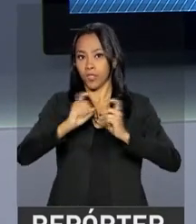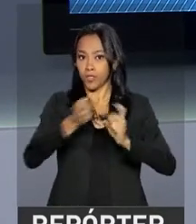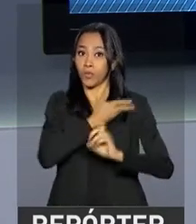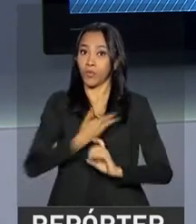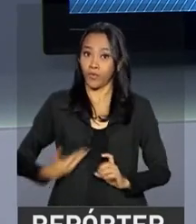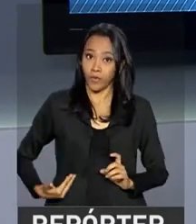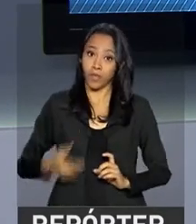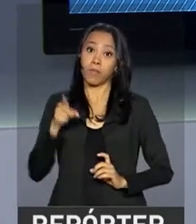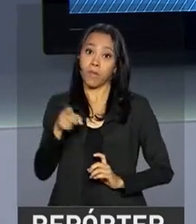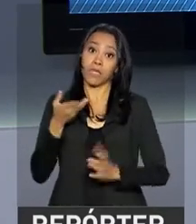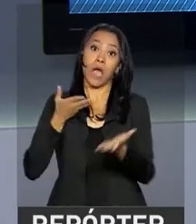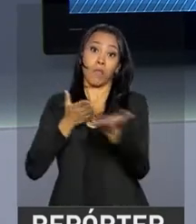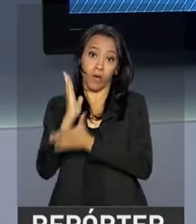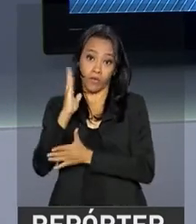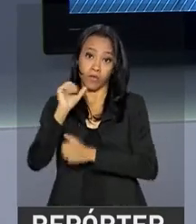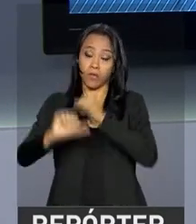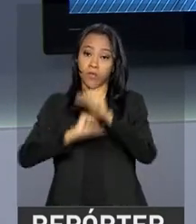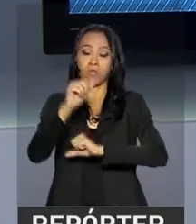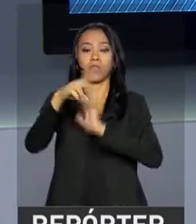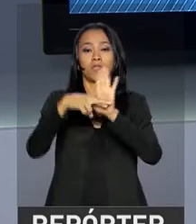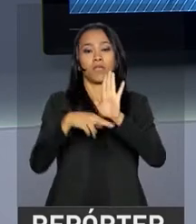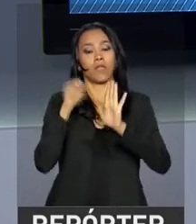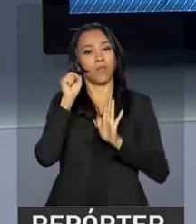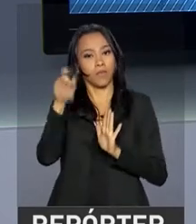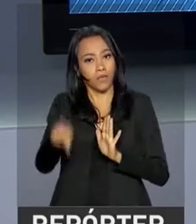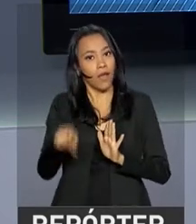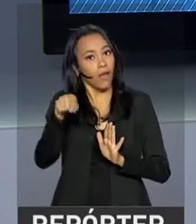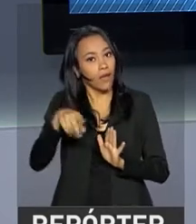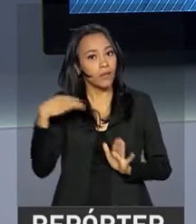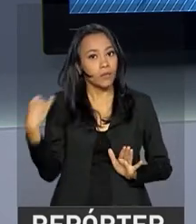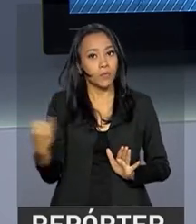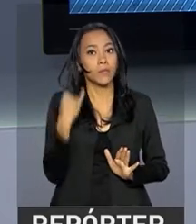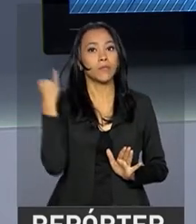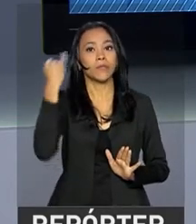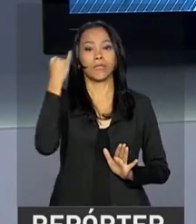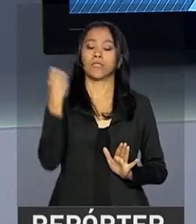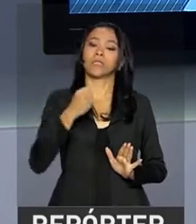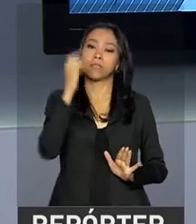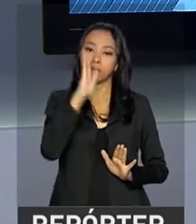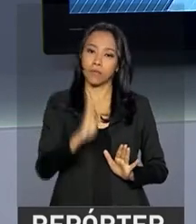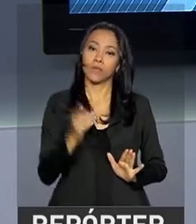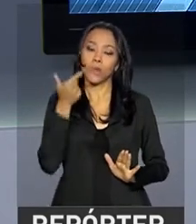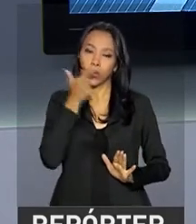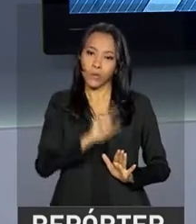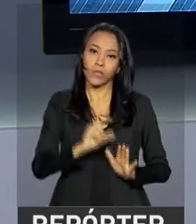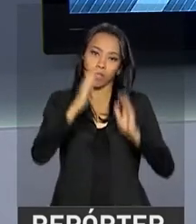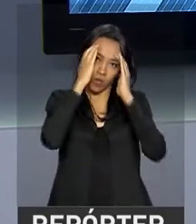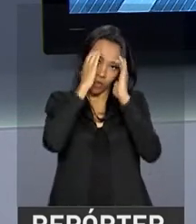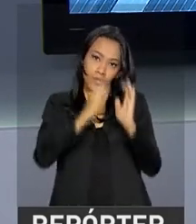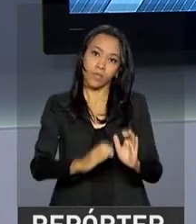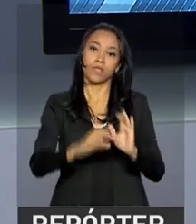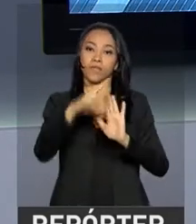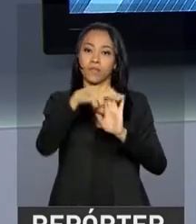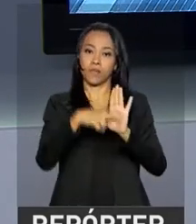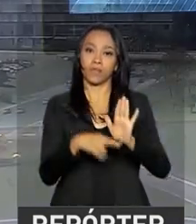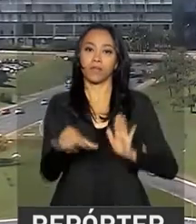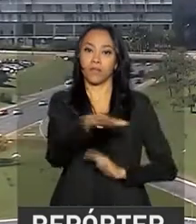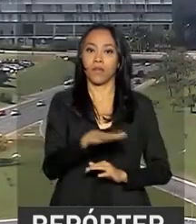a aprovação da reforma da previdência é fundamental para que o brasil possa cumprir os compromissos fiscais